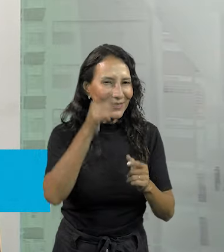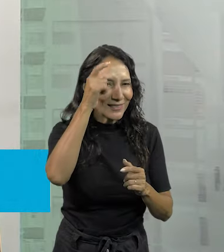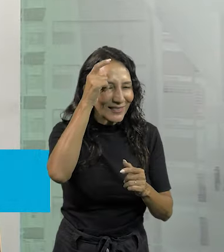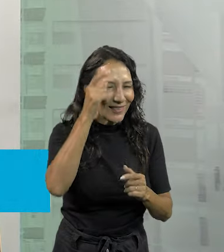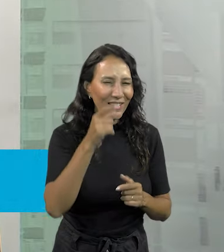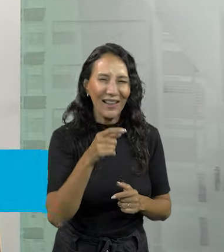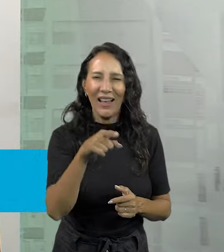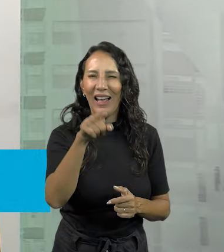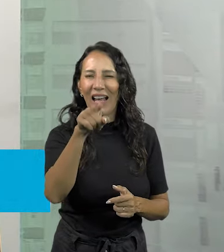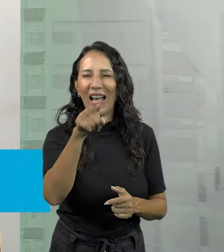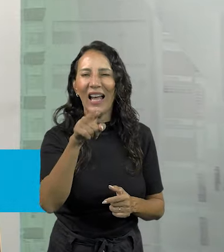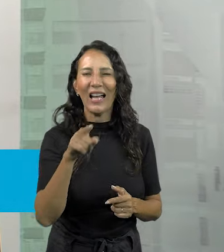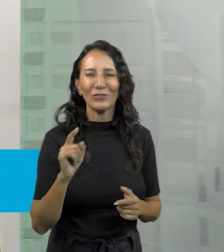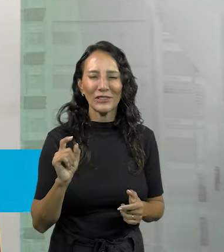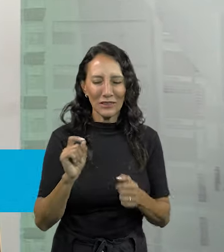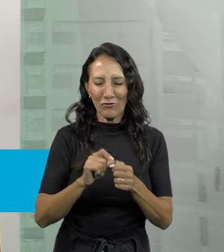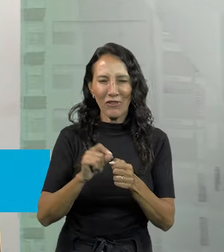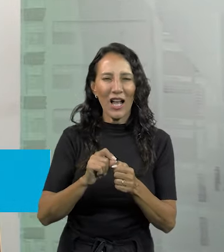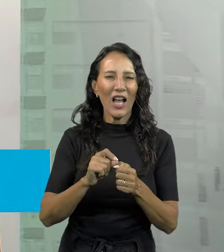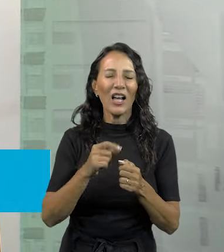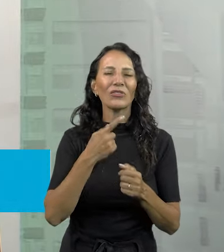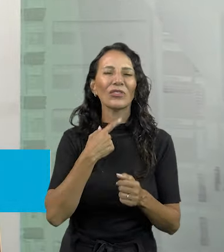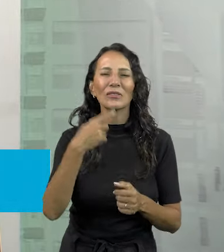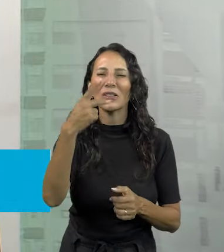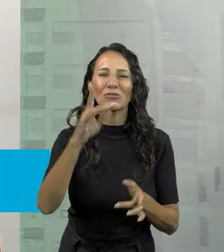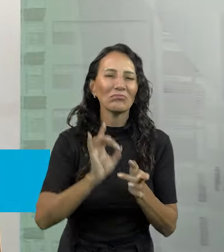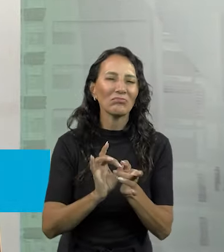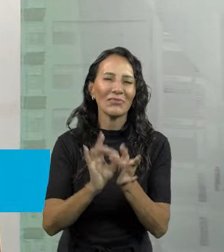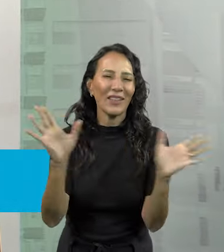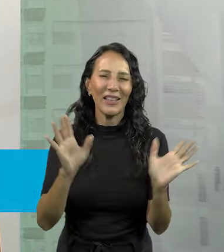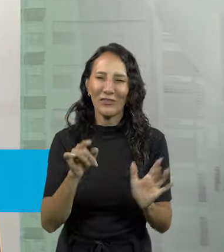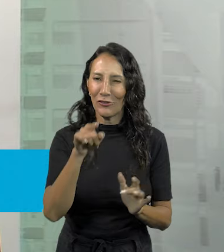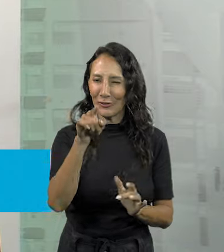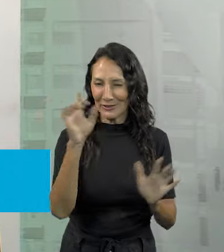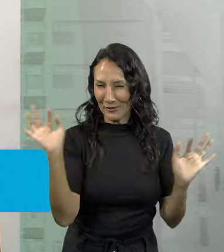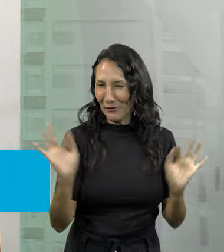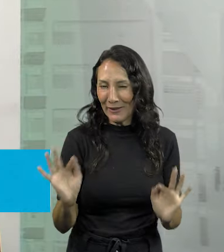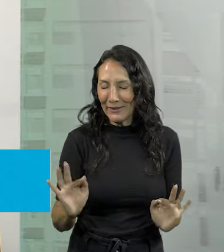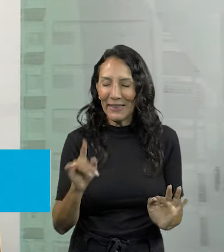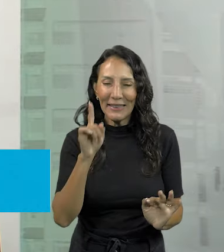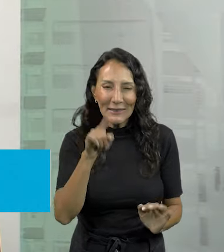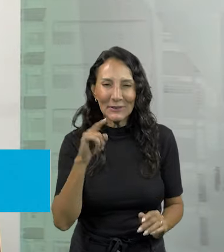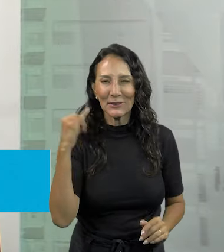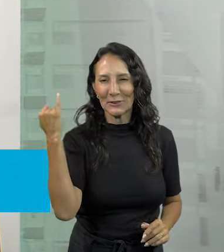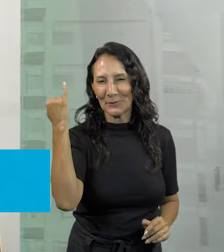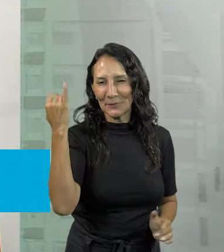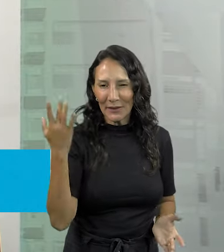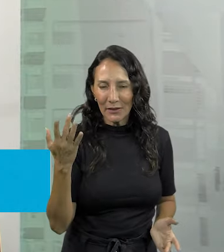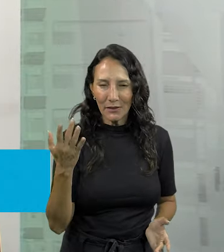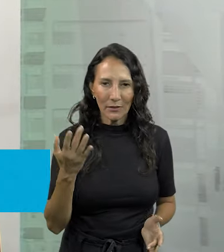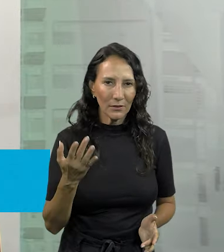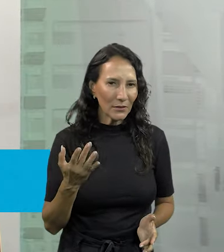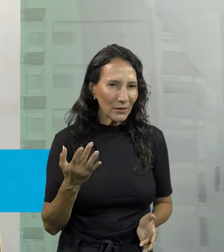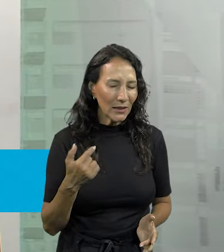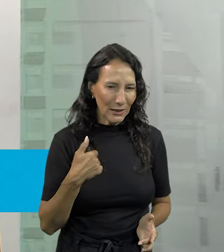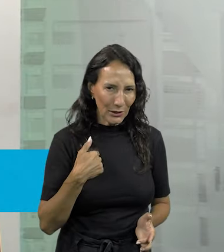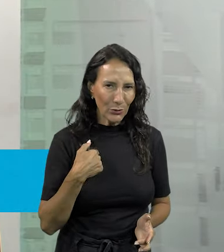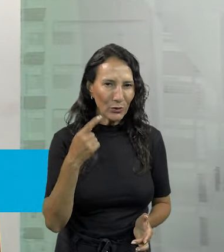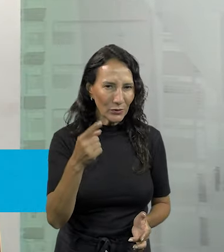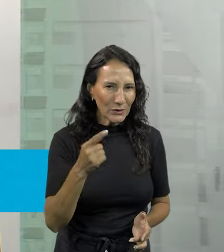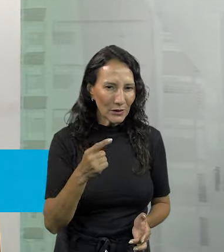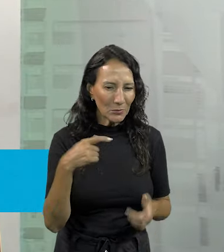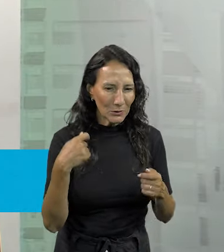Faça do seu jeito, faça do jeito que você quiser. Seja feliz, isso que importa. Eu e você temos que ser